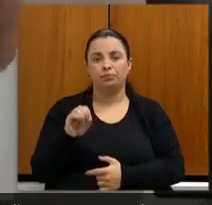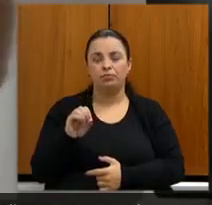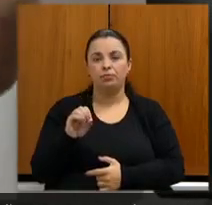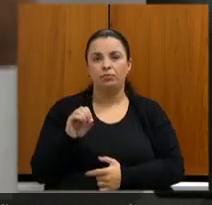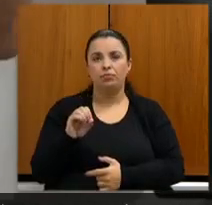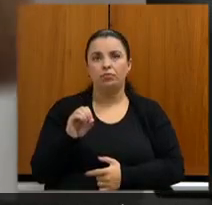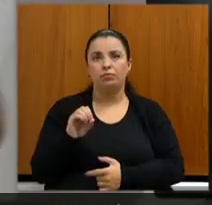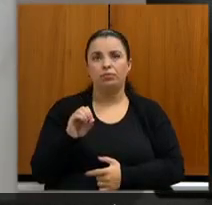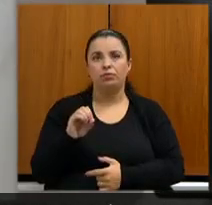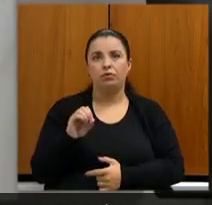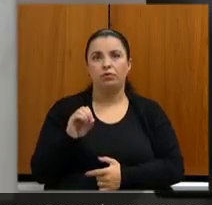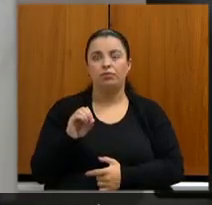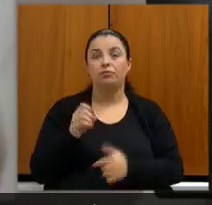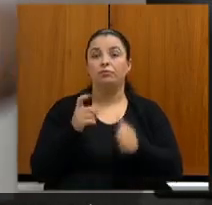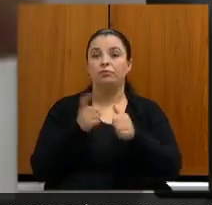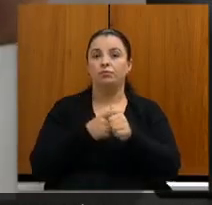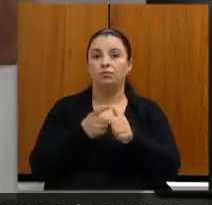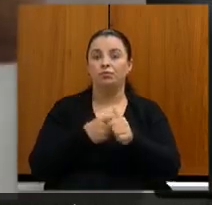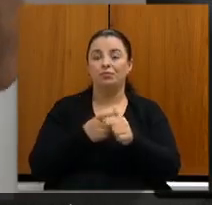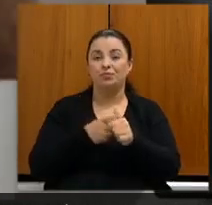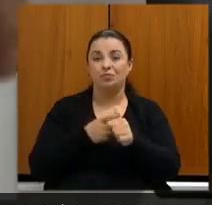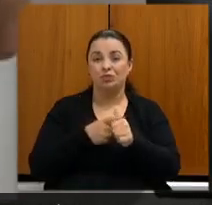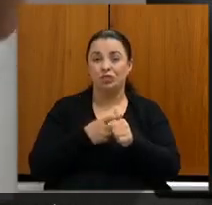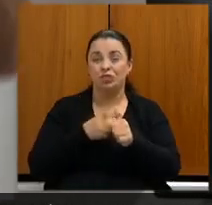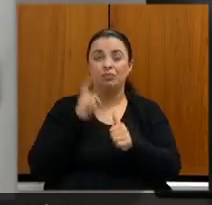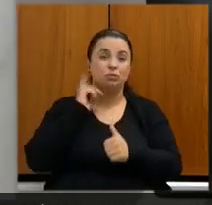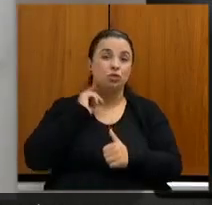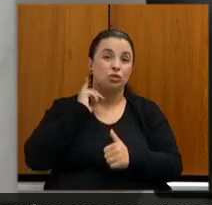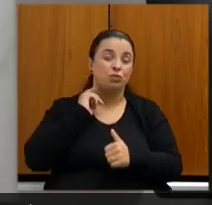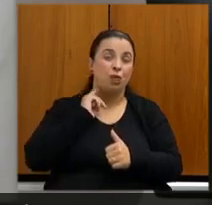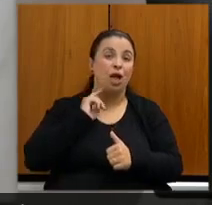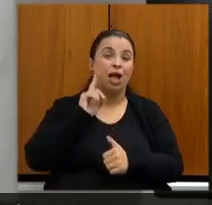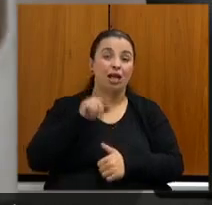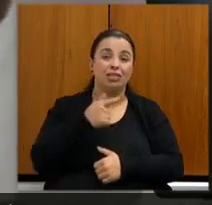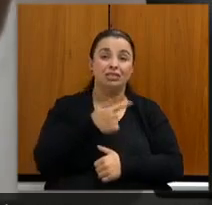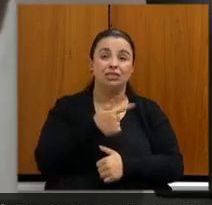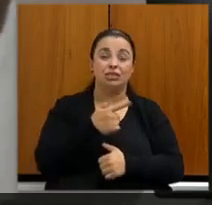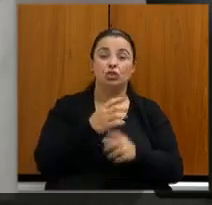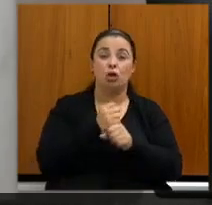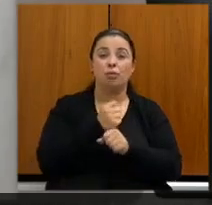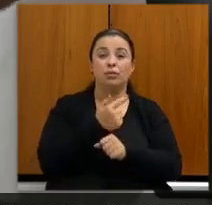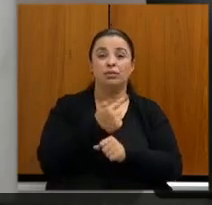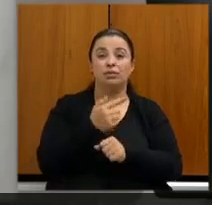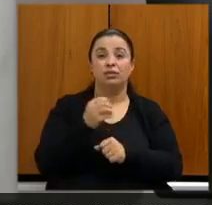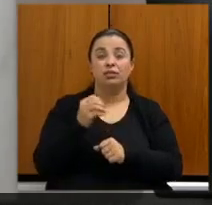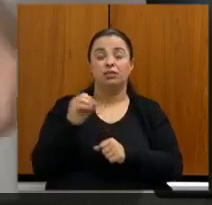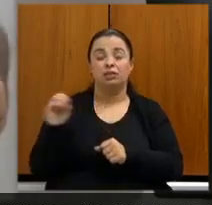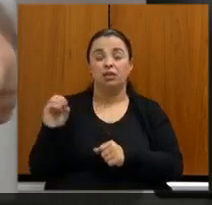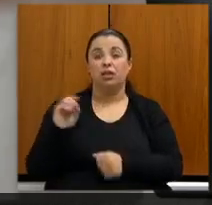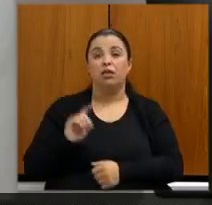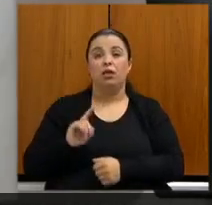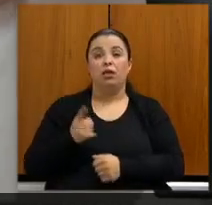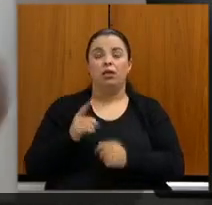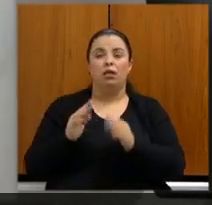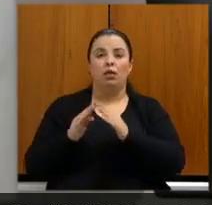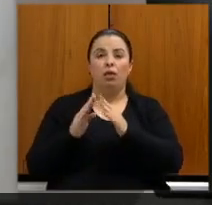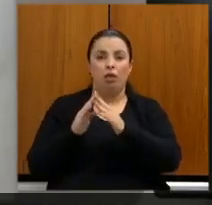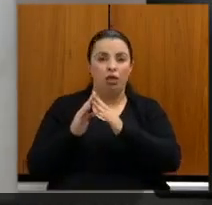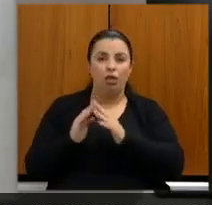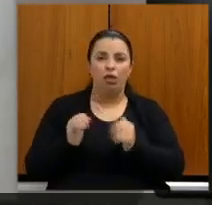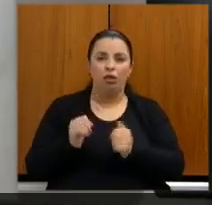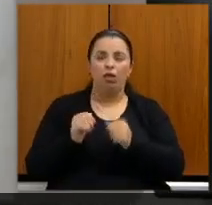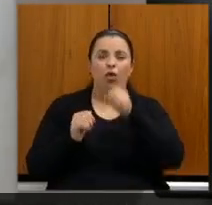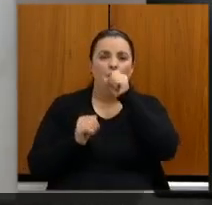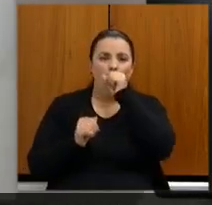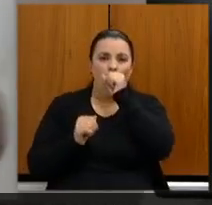700 mil moradias estão são mais 700 mil moradias que estão debaixo da pesadíssima Cruz do aluguel da humilhação